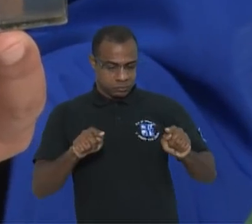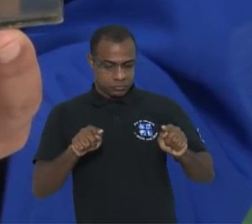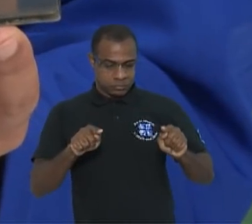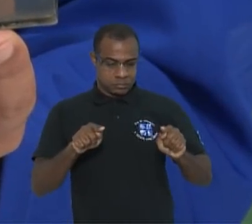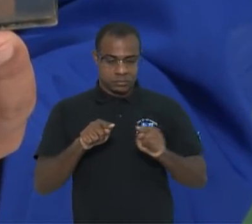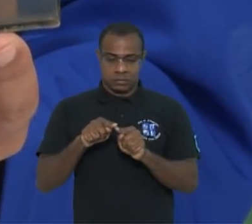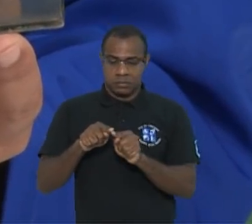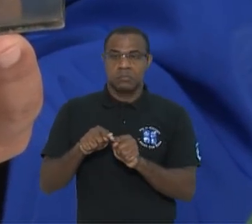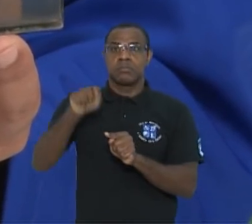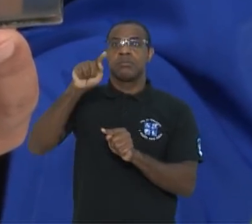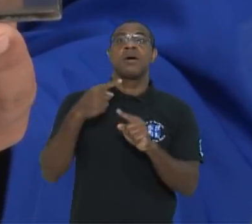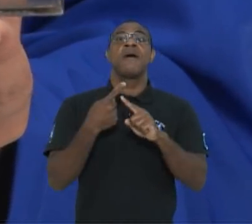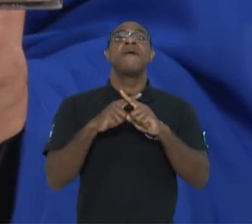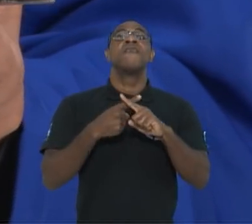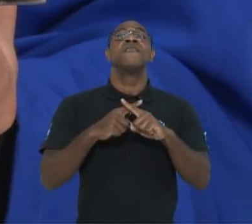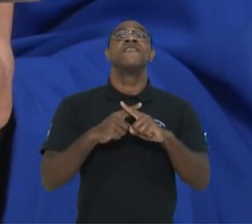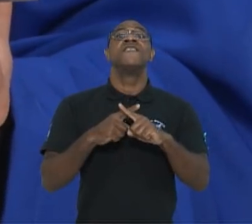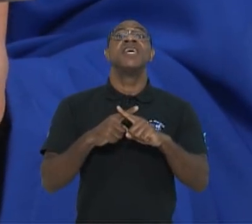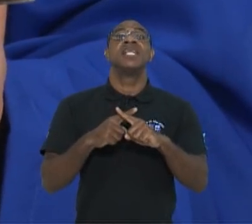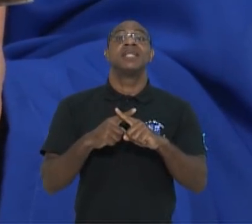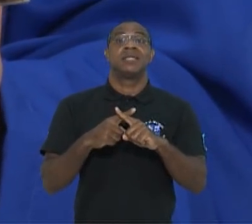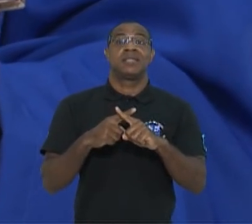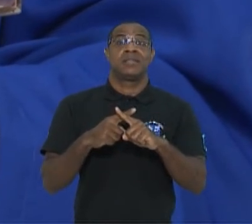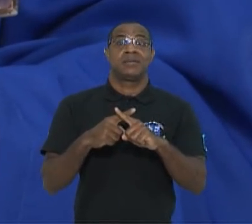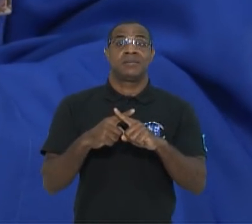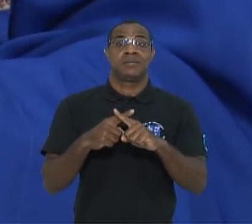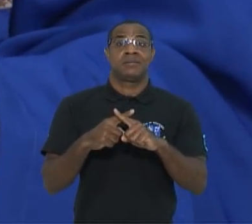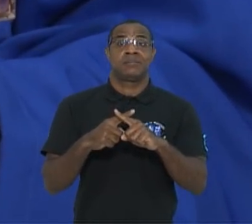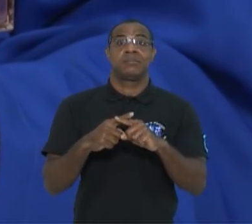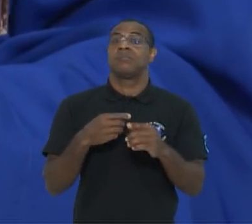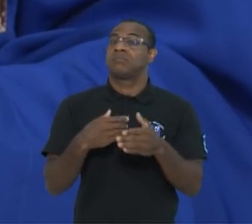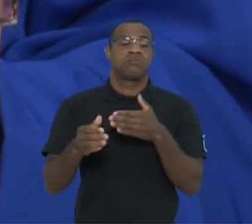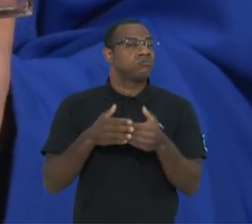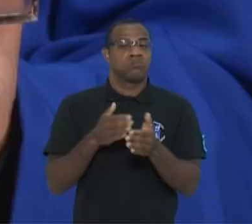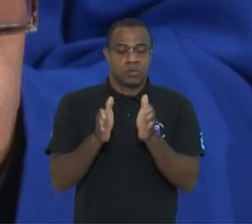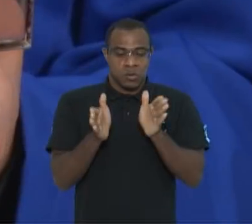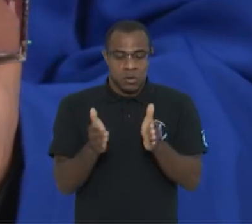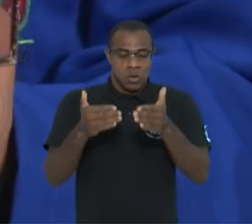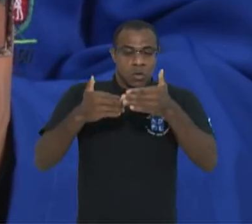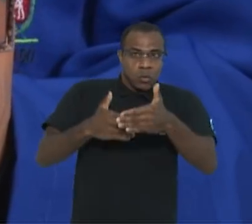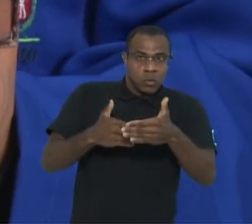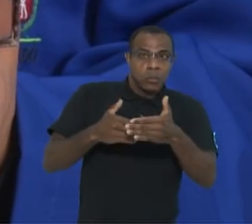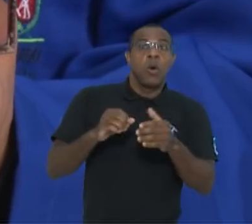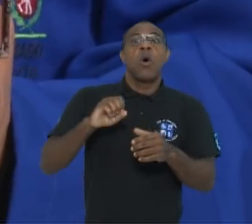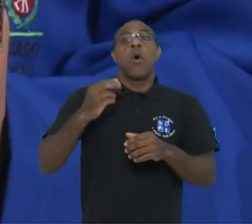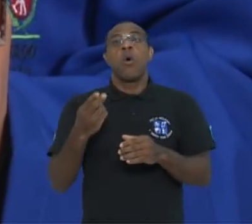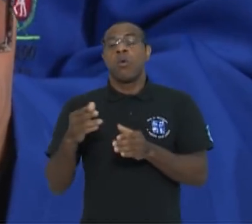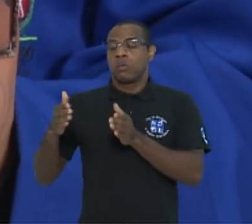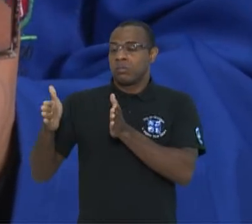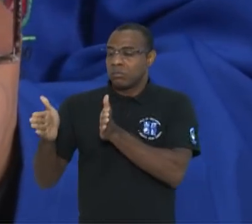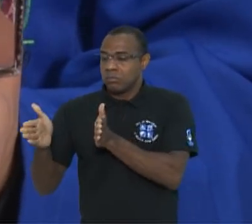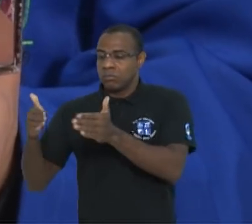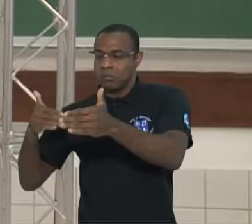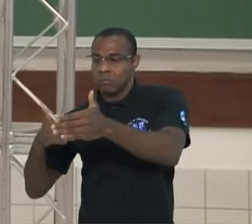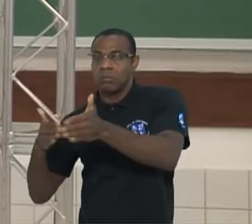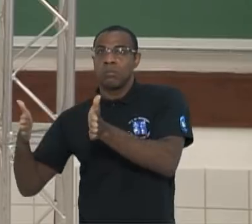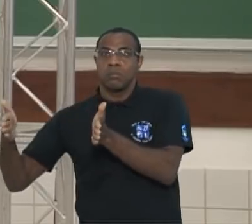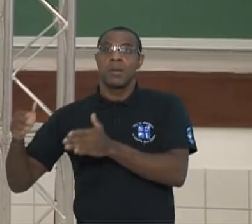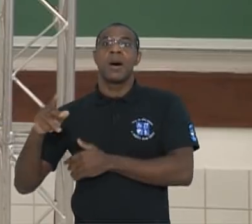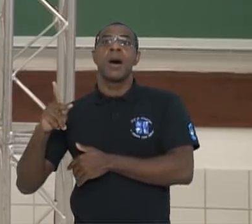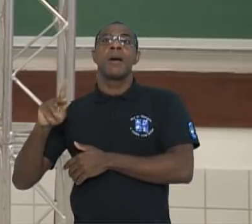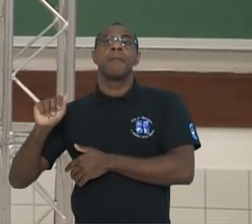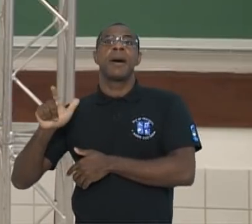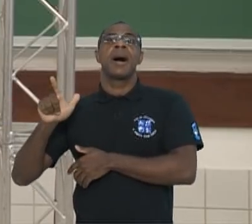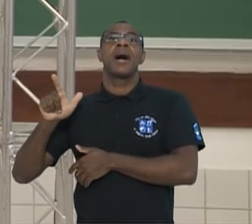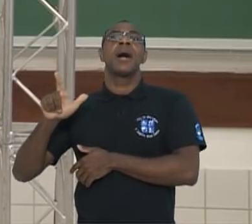a altura. Isso serve tanto para um cubo quanto para um paralelepípedo. 90% dos